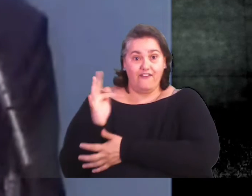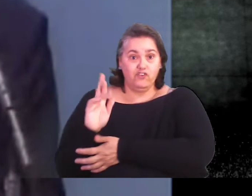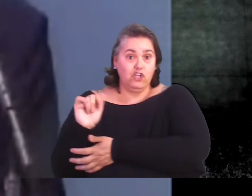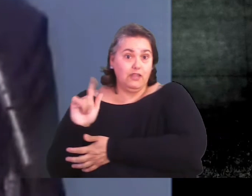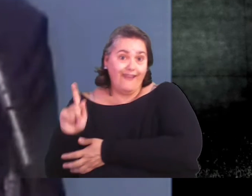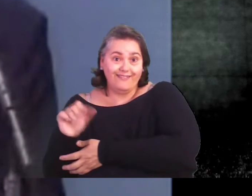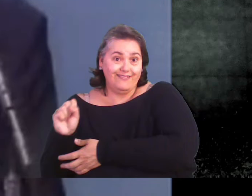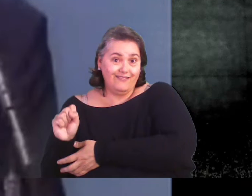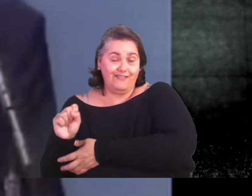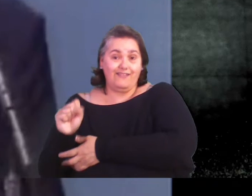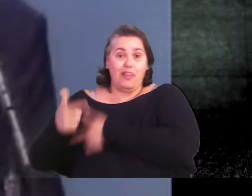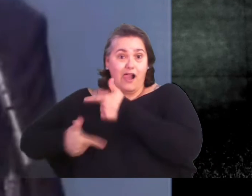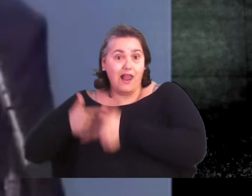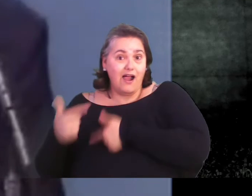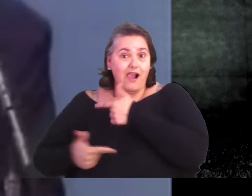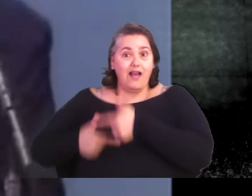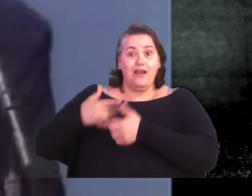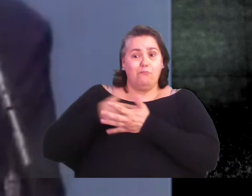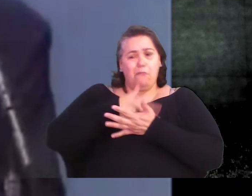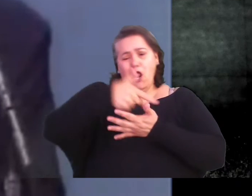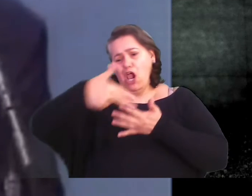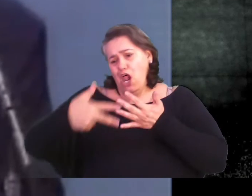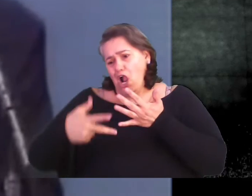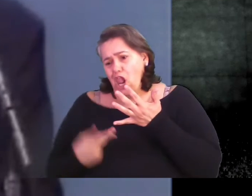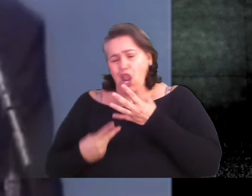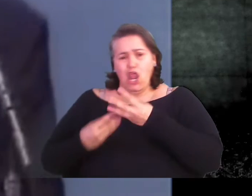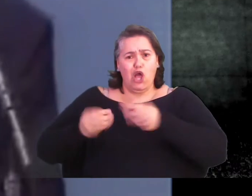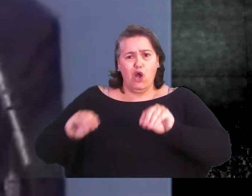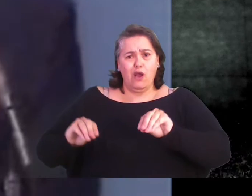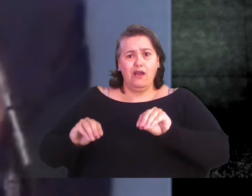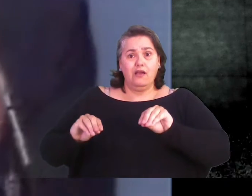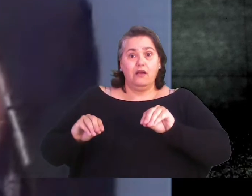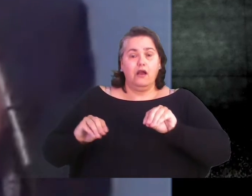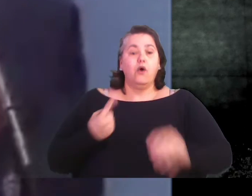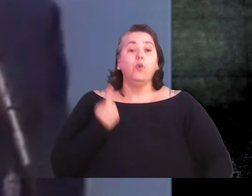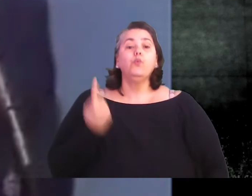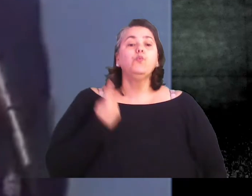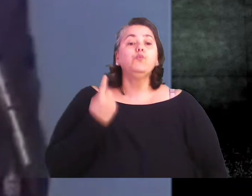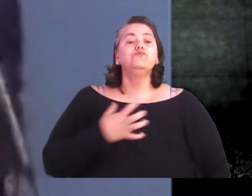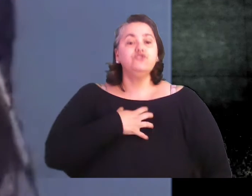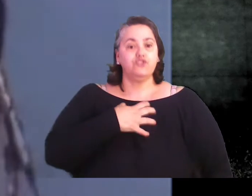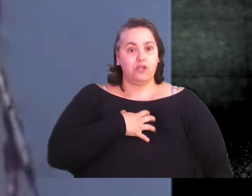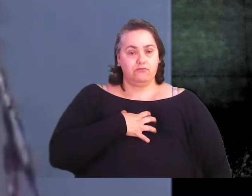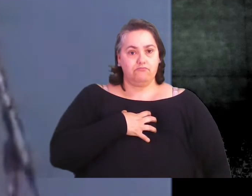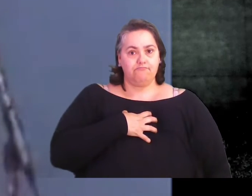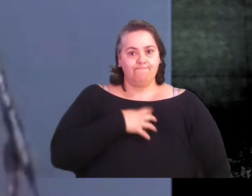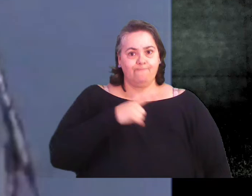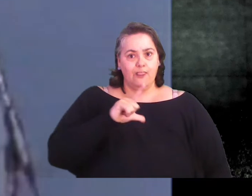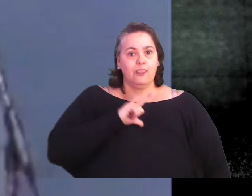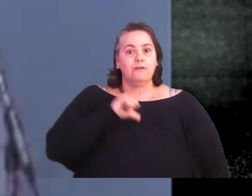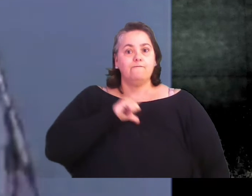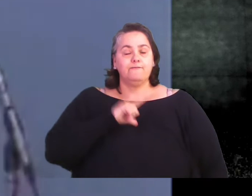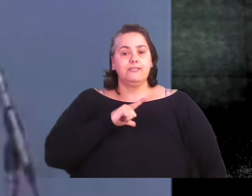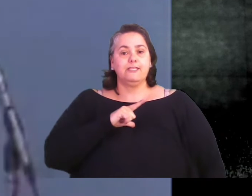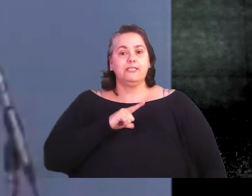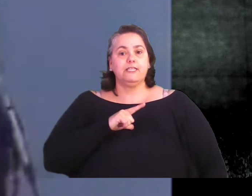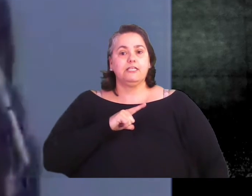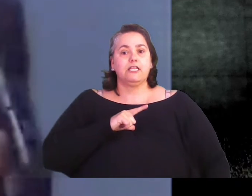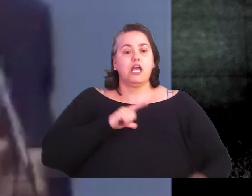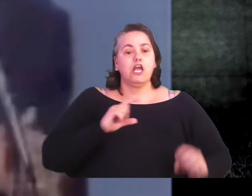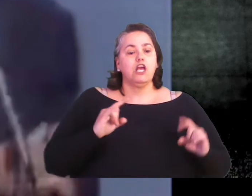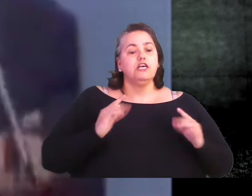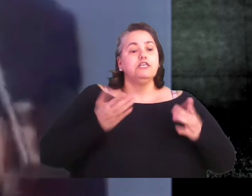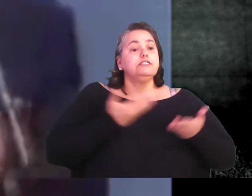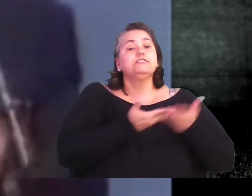pela classe trabalhadora, do PIS, do PASEC, do dinheiro da Previdência Social, como única forma da classe trabalhadora colocar esses fundos sociais